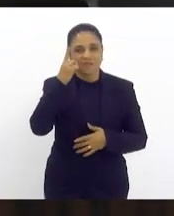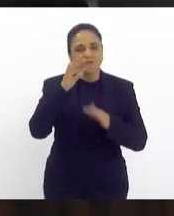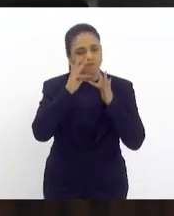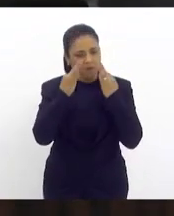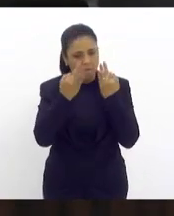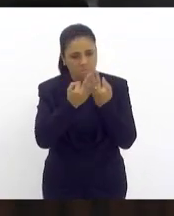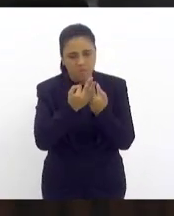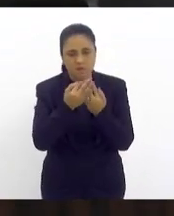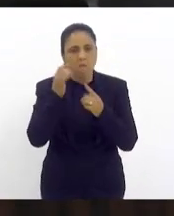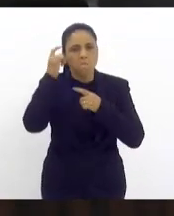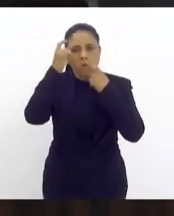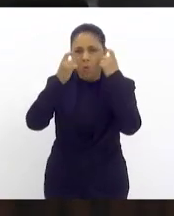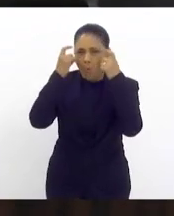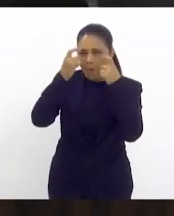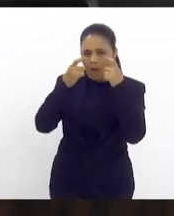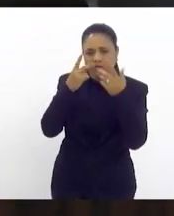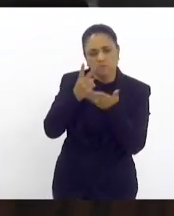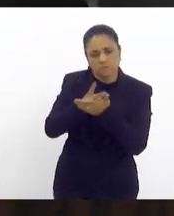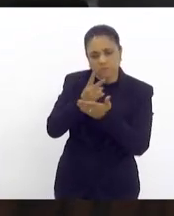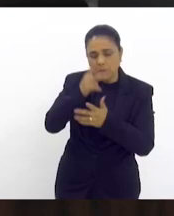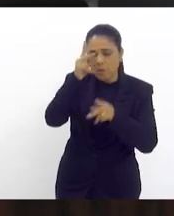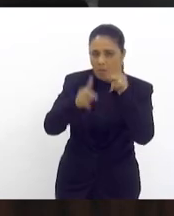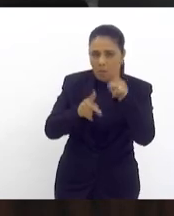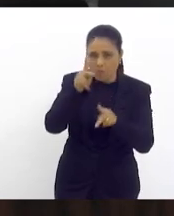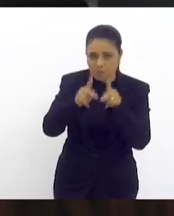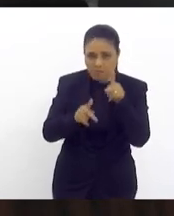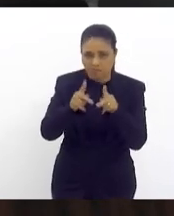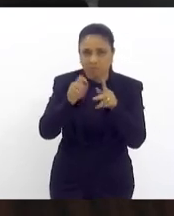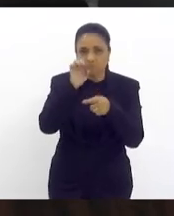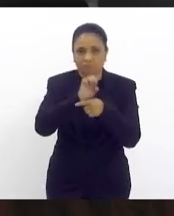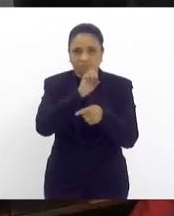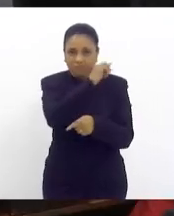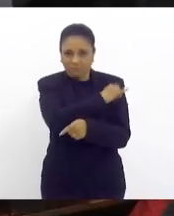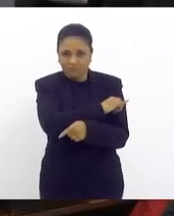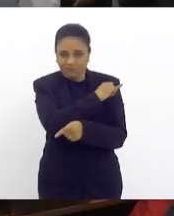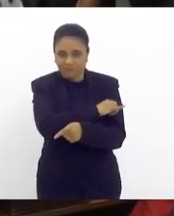família que está sempre preocupado com a população do nosso Estado do Rio de Janeiro